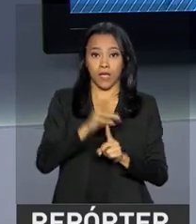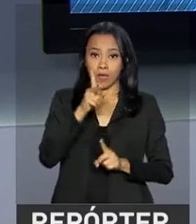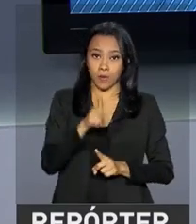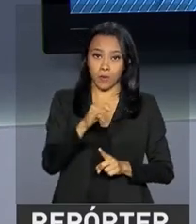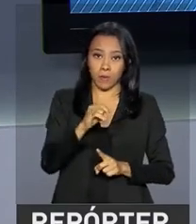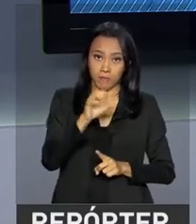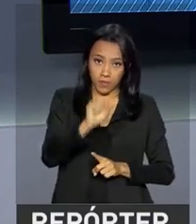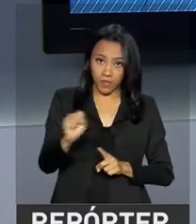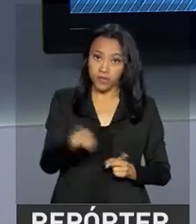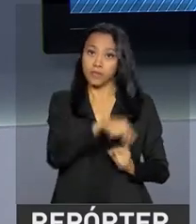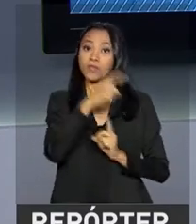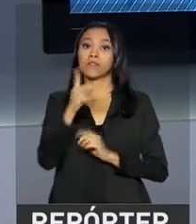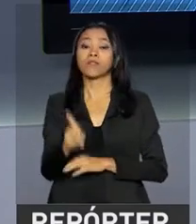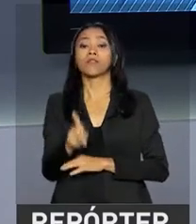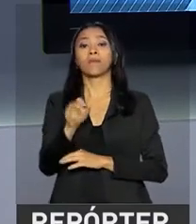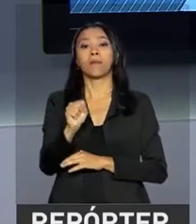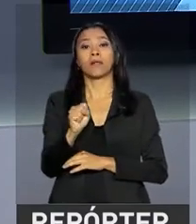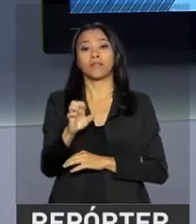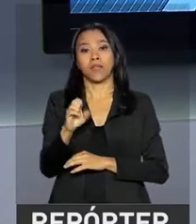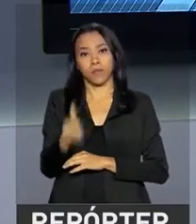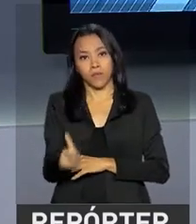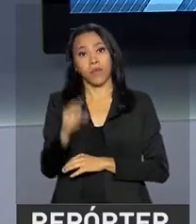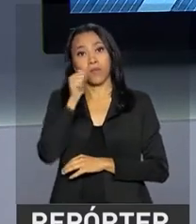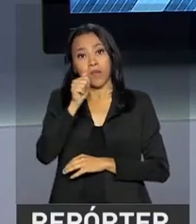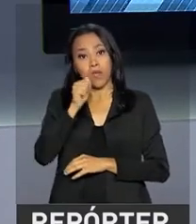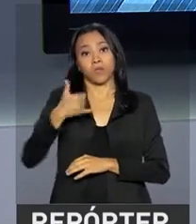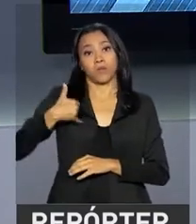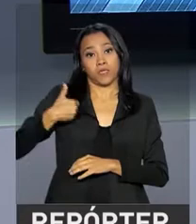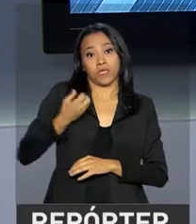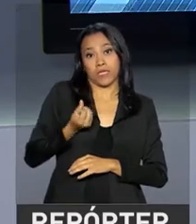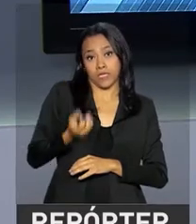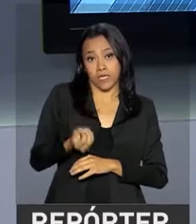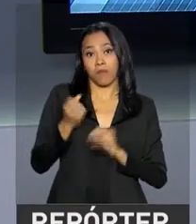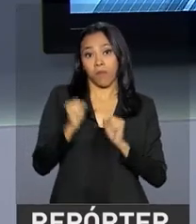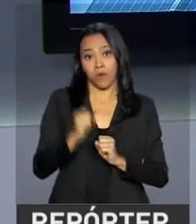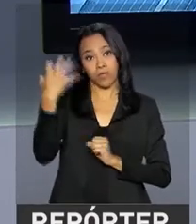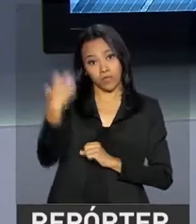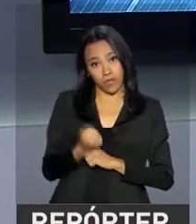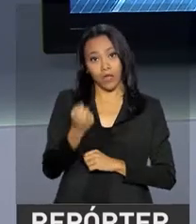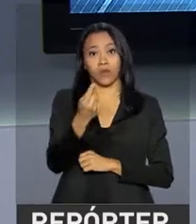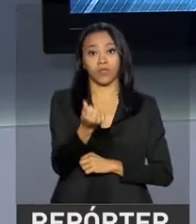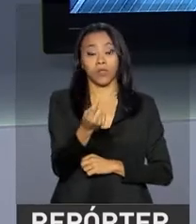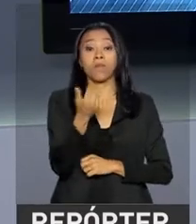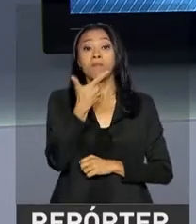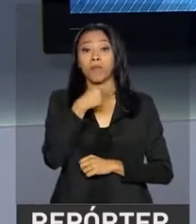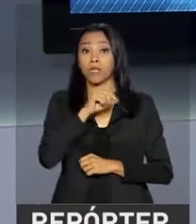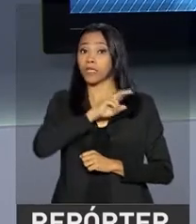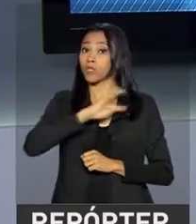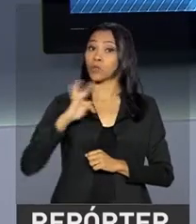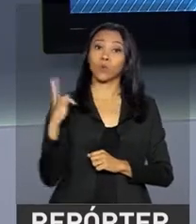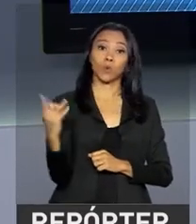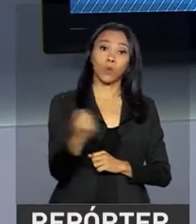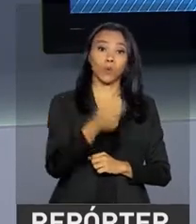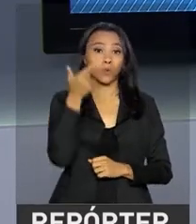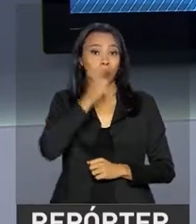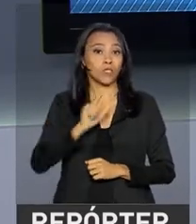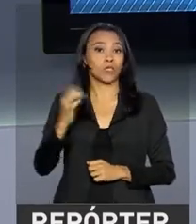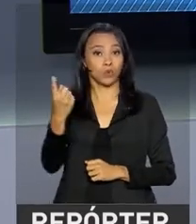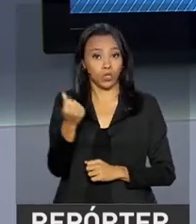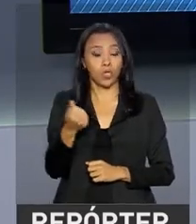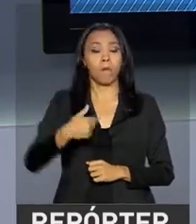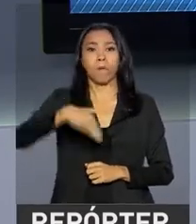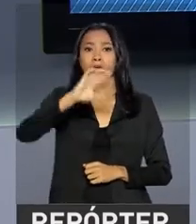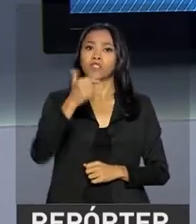mulheres com mais de 60 anos também podem sacar o benefício para que todos tenham acesso ao dinheiro o governo disponibilizou mais de